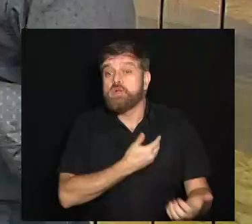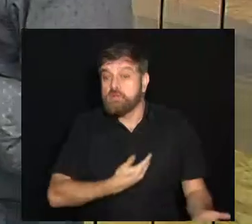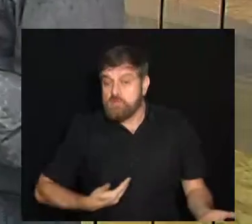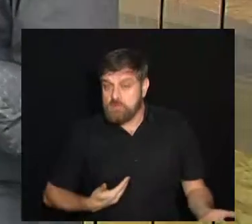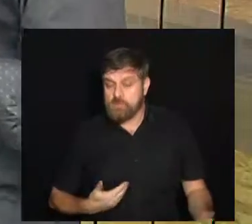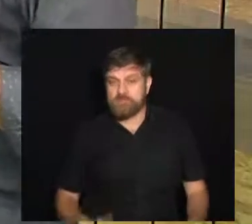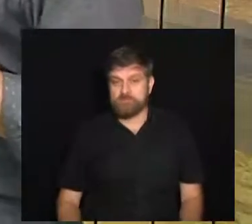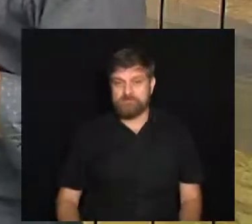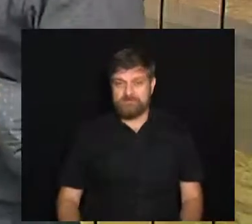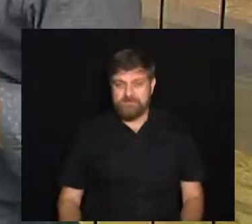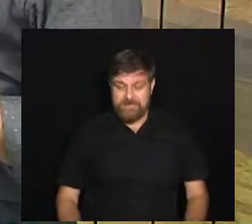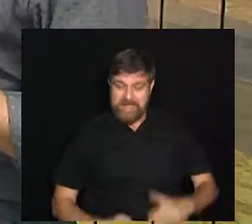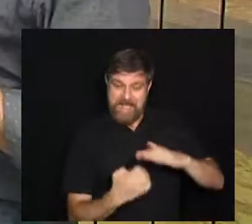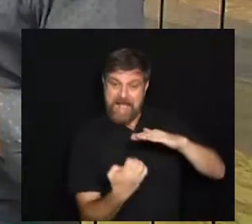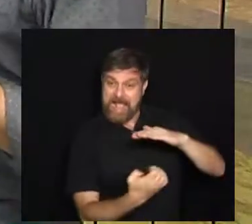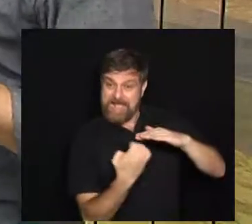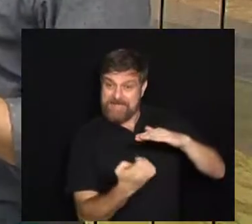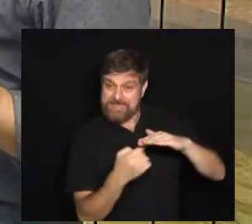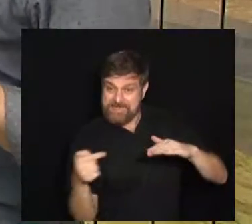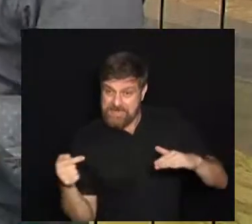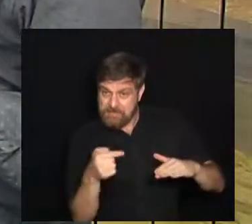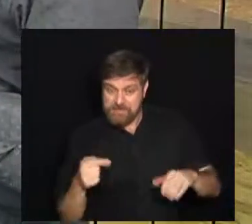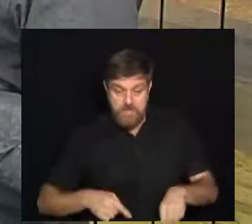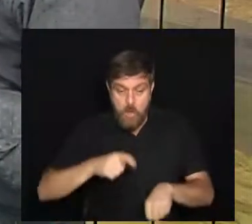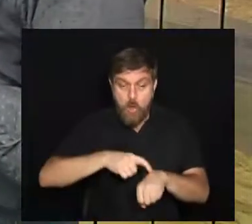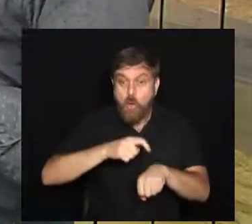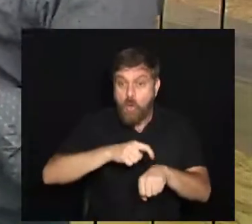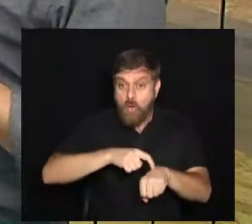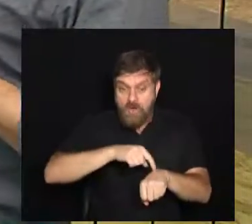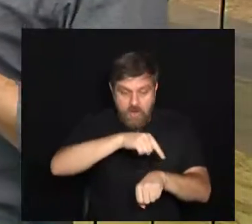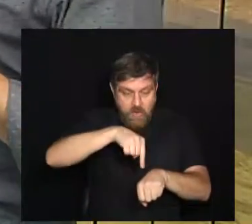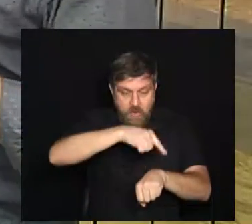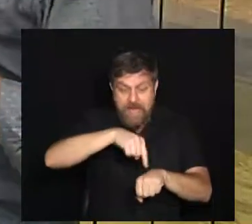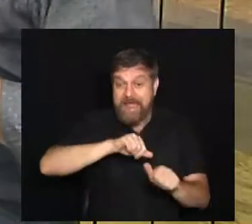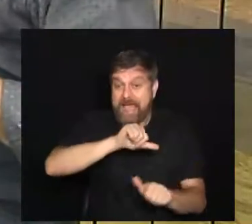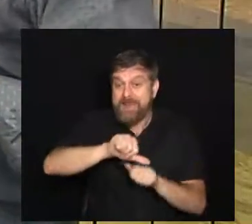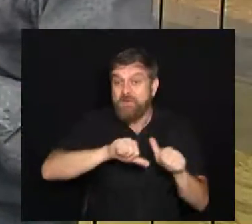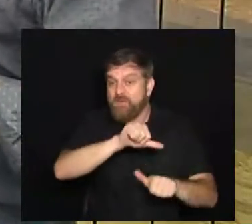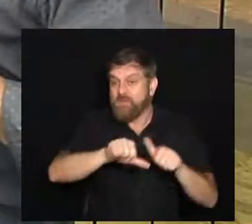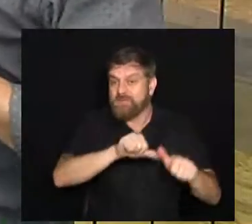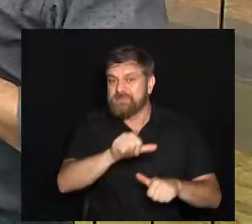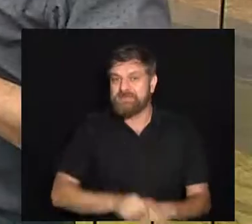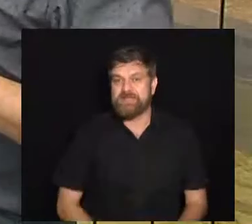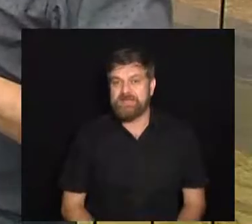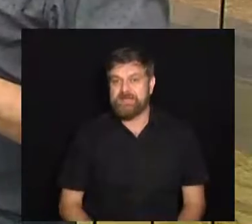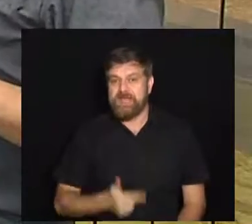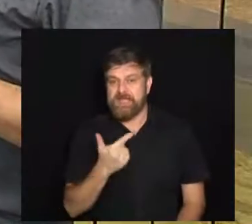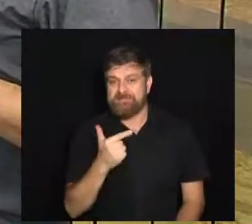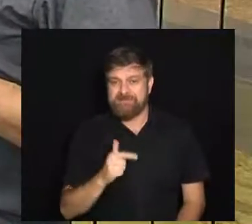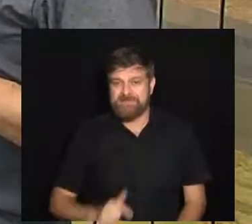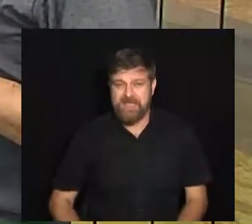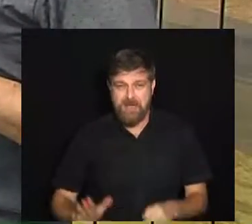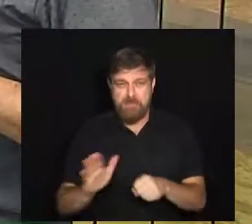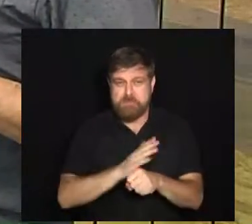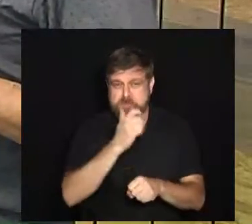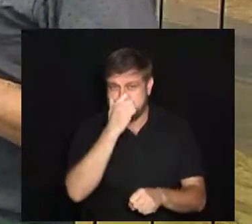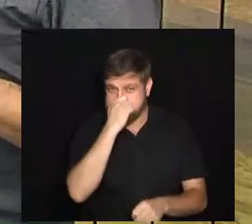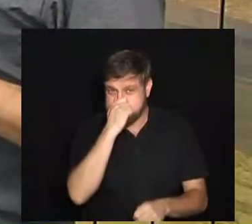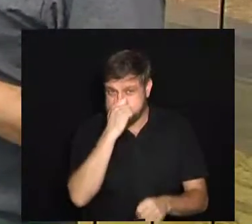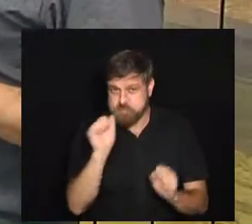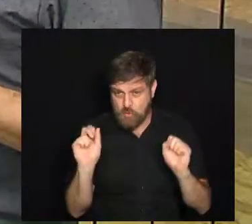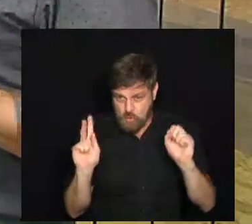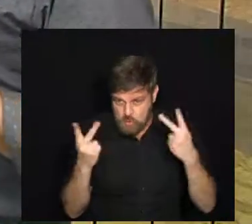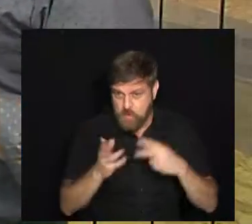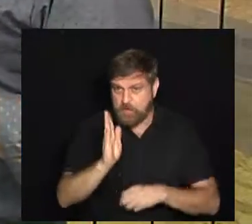público primeiro as empresas foram orientadas a mudar os seus horários de funcionamento de modo que não vai ter o mesmo horário de pico shopping já